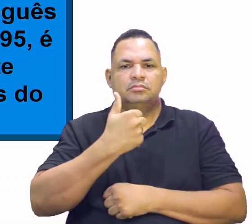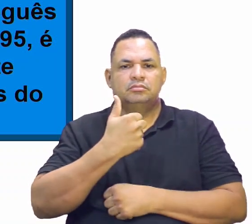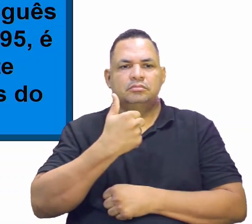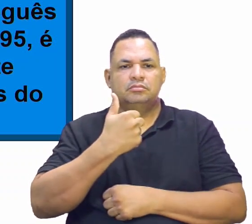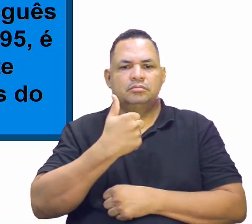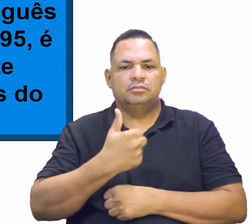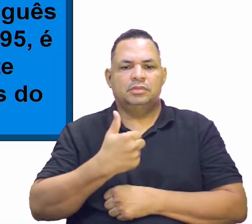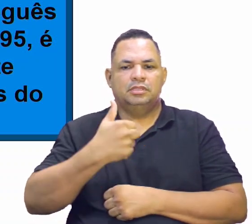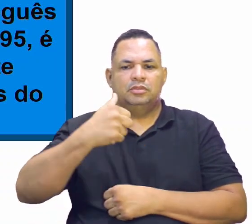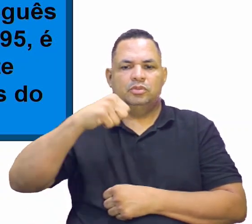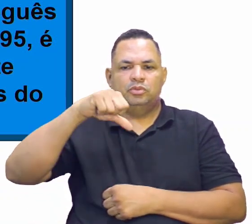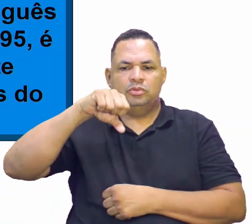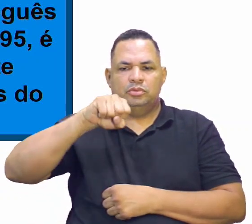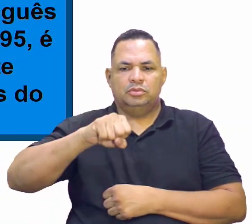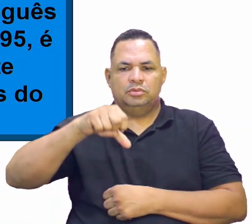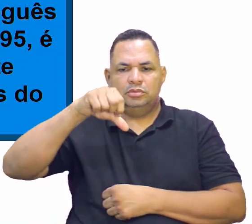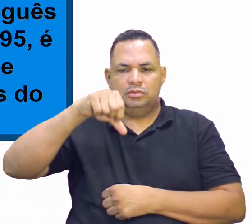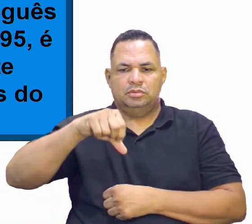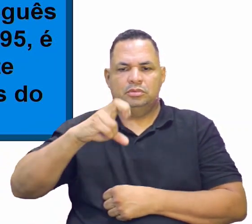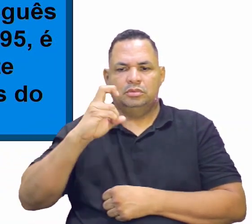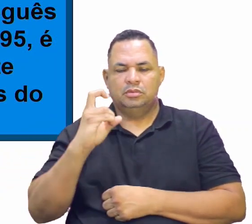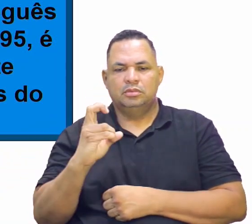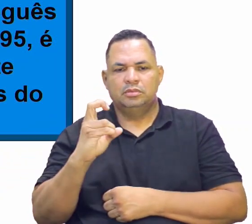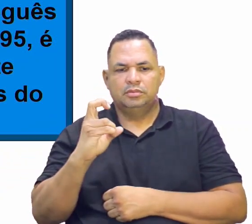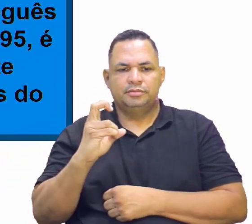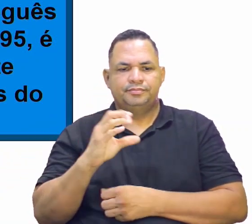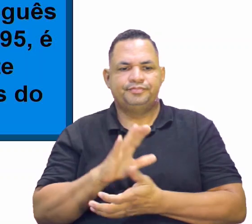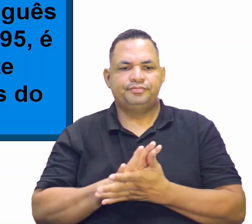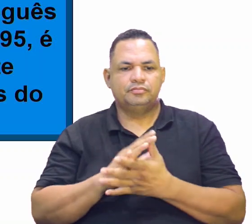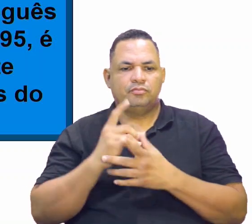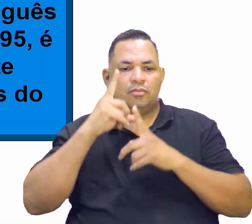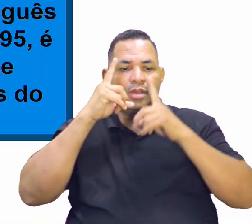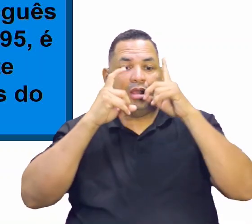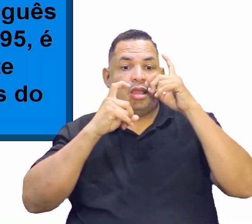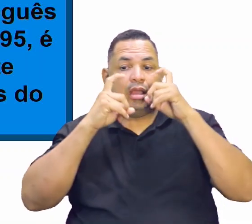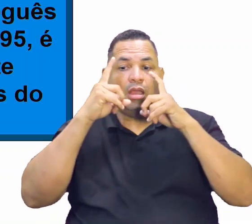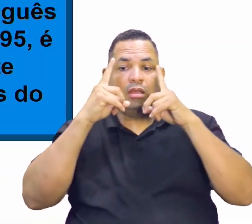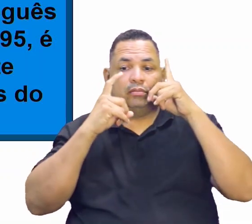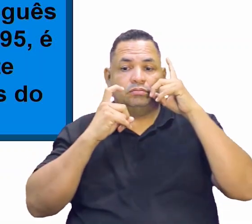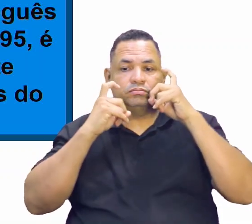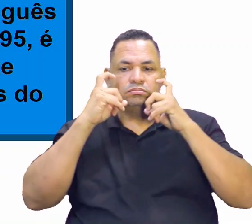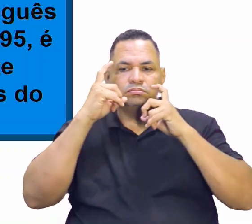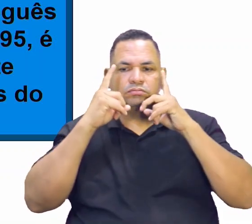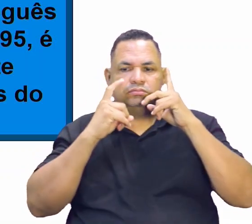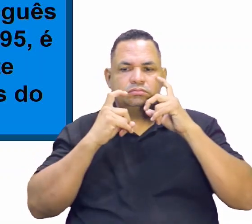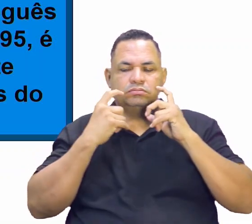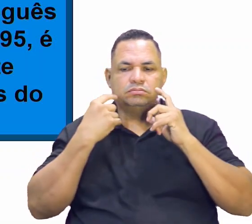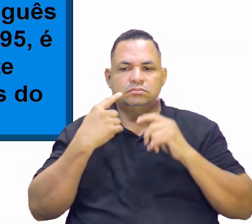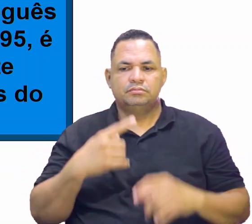1895. Então, ela é muito famosa por essa questão do expressionismo. Mas por quê?